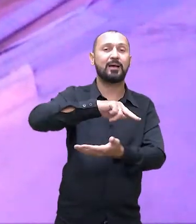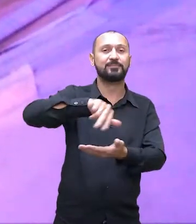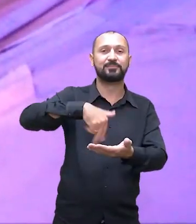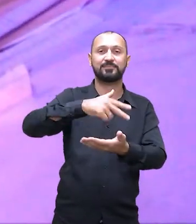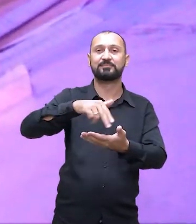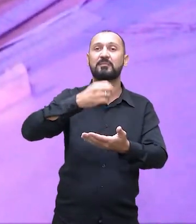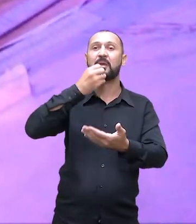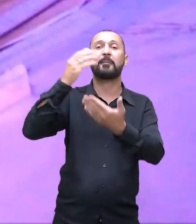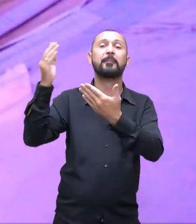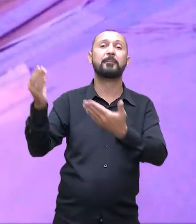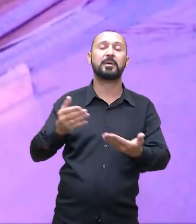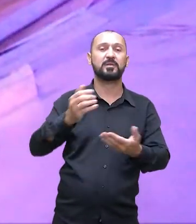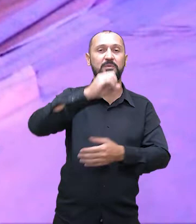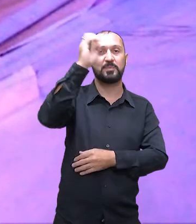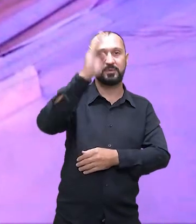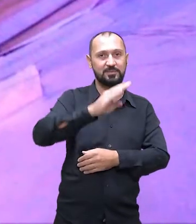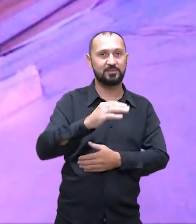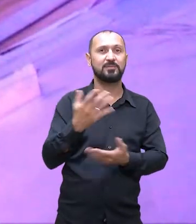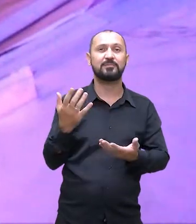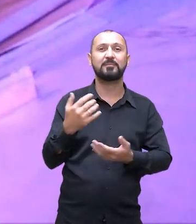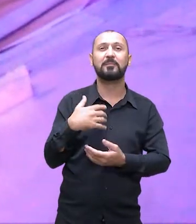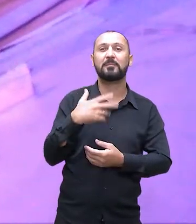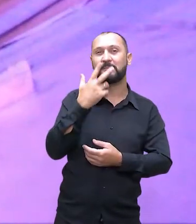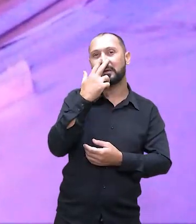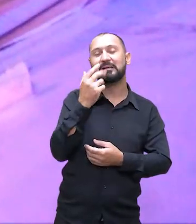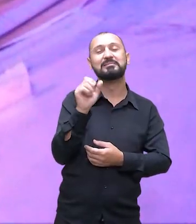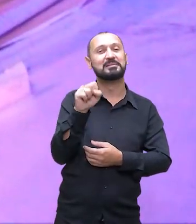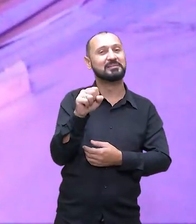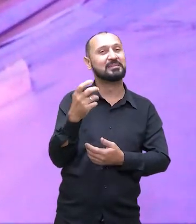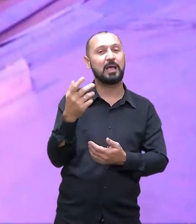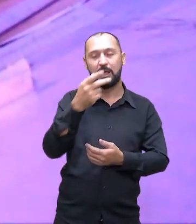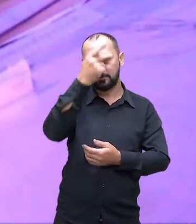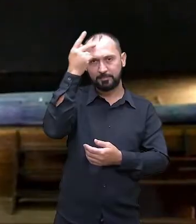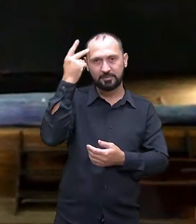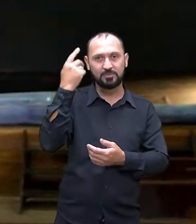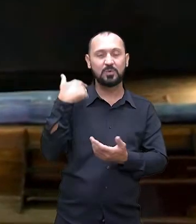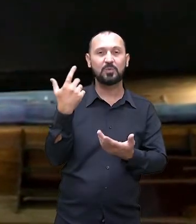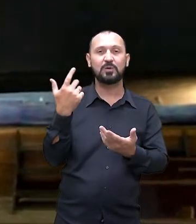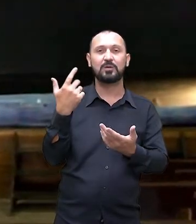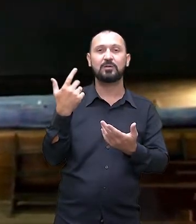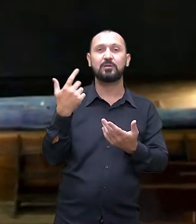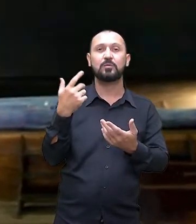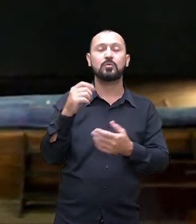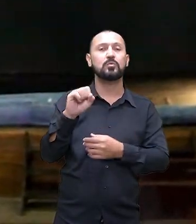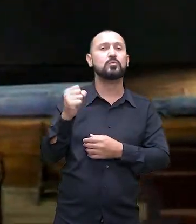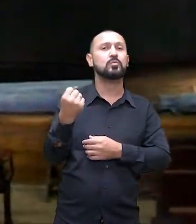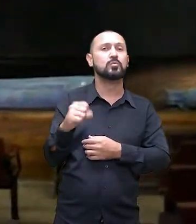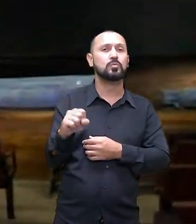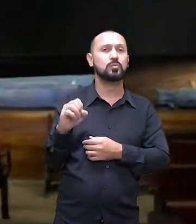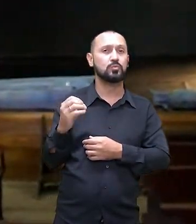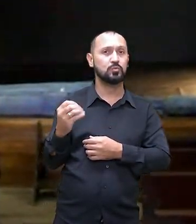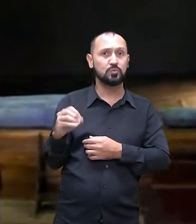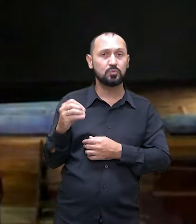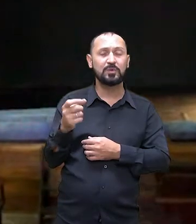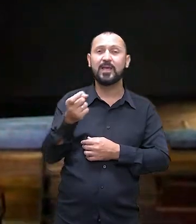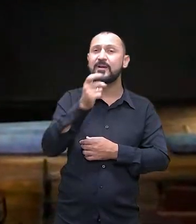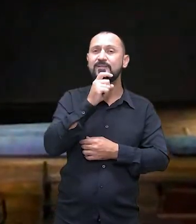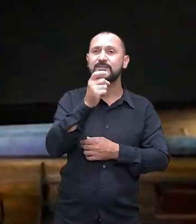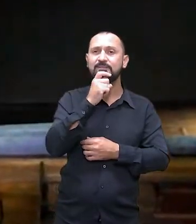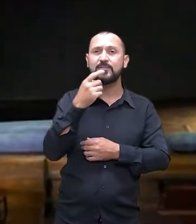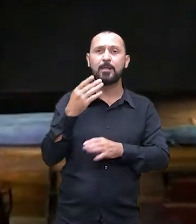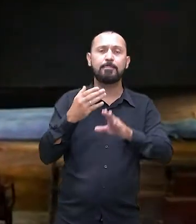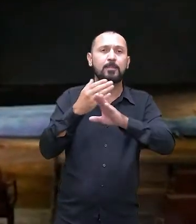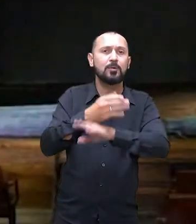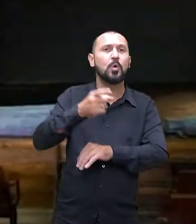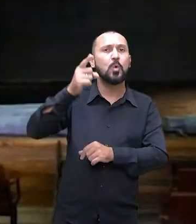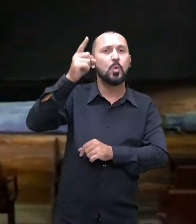a dança é bem recebida no Brasil, por incrível que pareça, né? As pessoas saíam, principalmente no Sul, que era muito frio, e